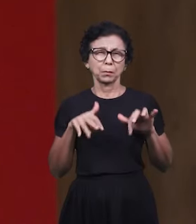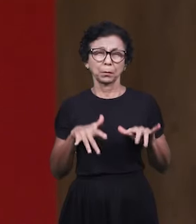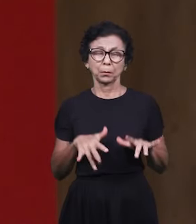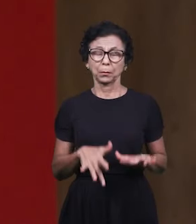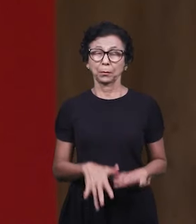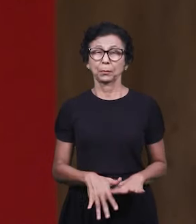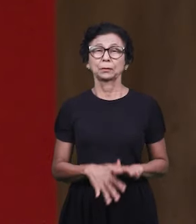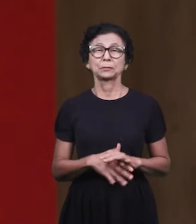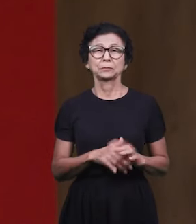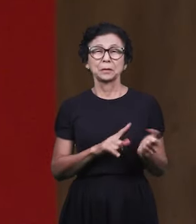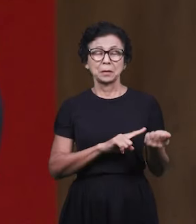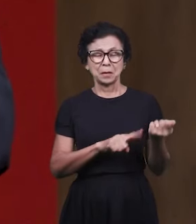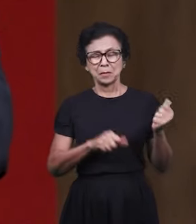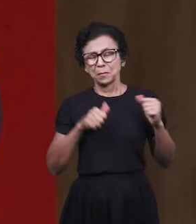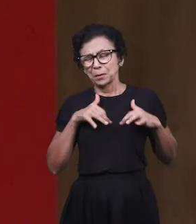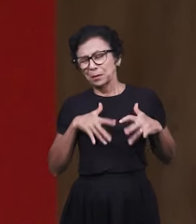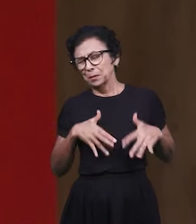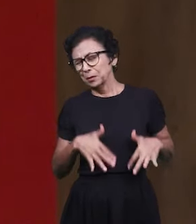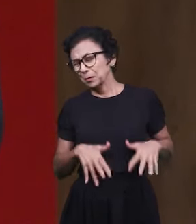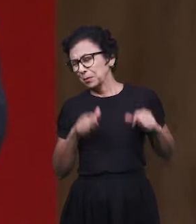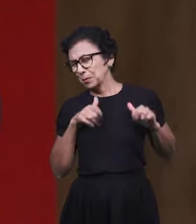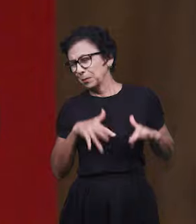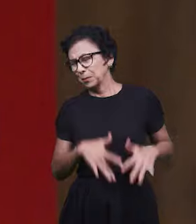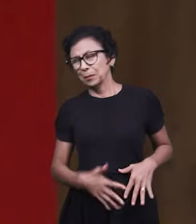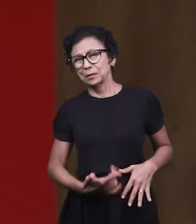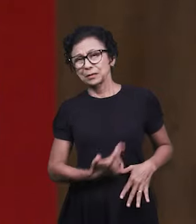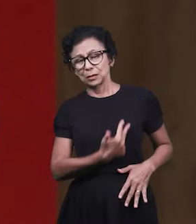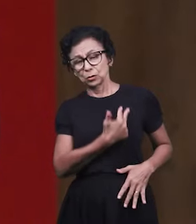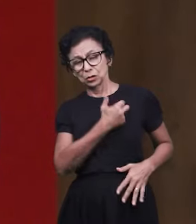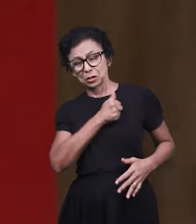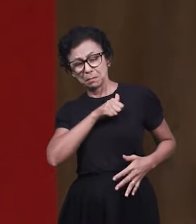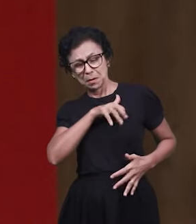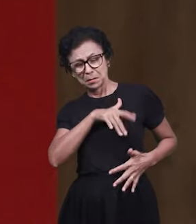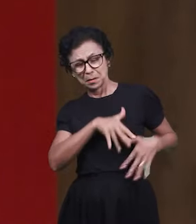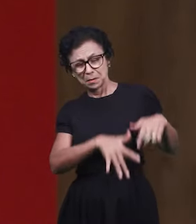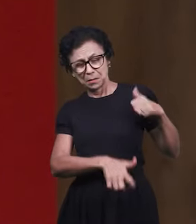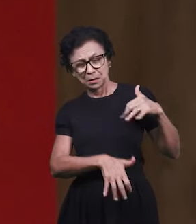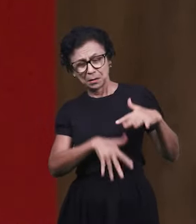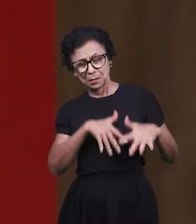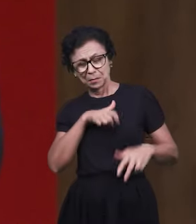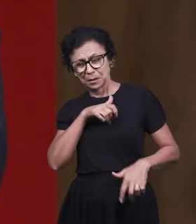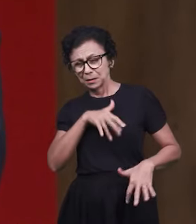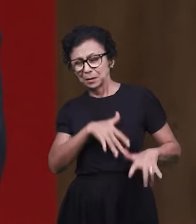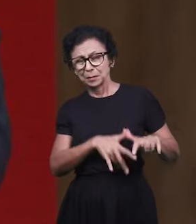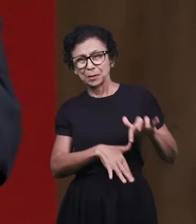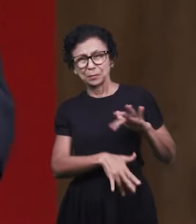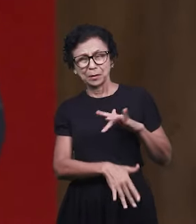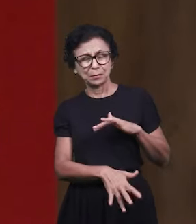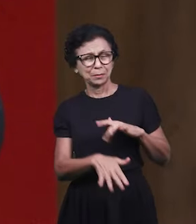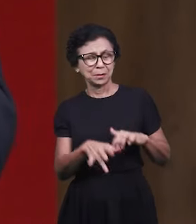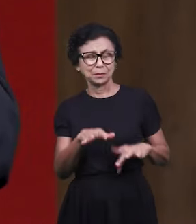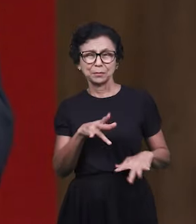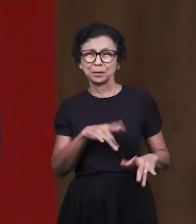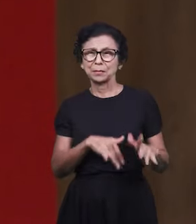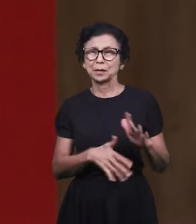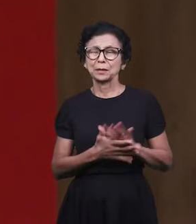essas crises hemorrágicas, sangrando de pulmão, e põe sangue, repõe líquido e tal, e